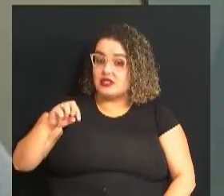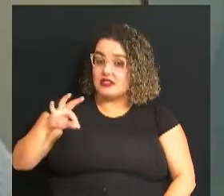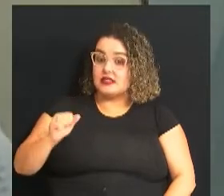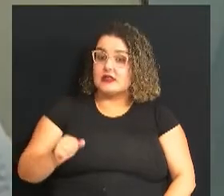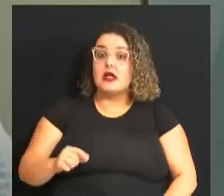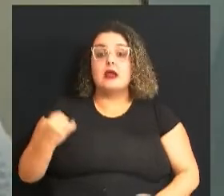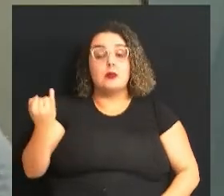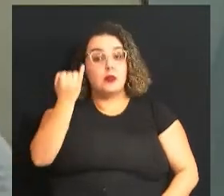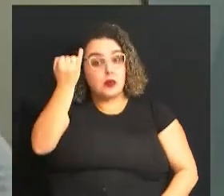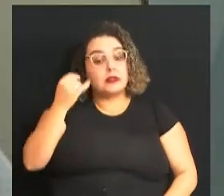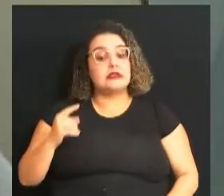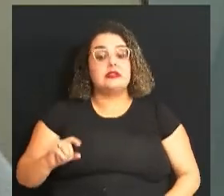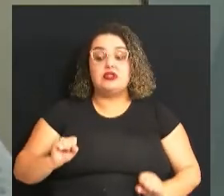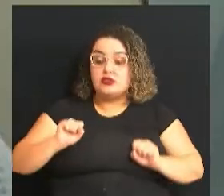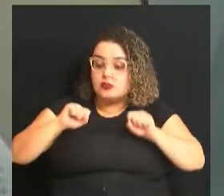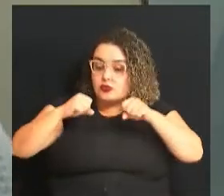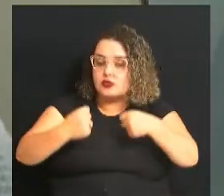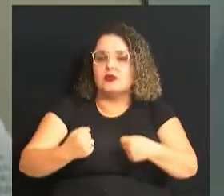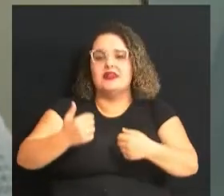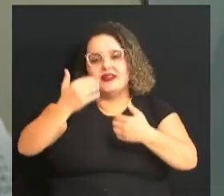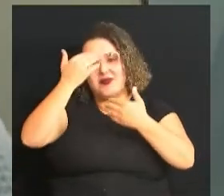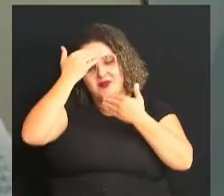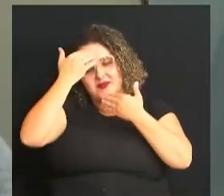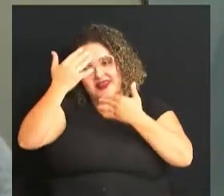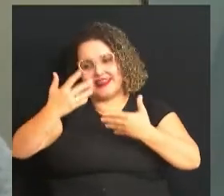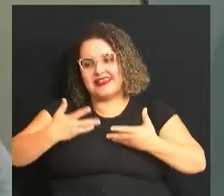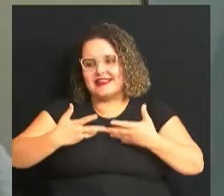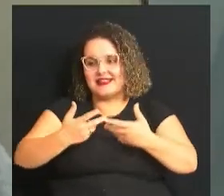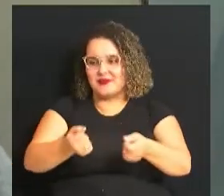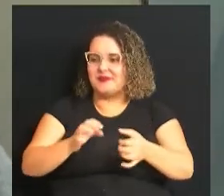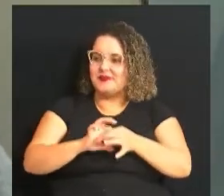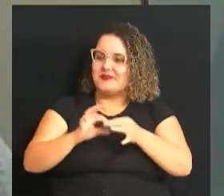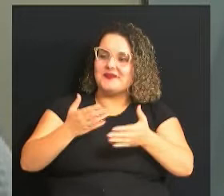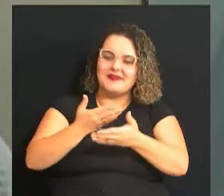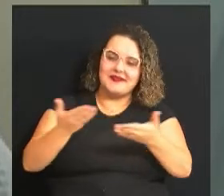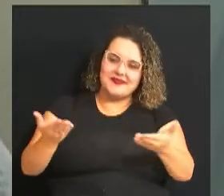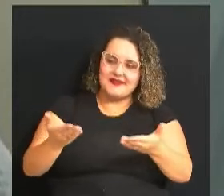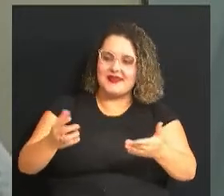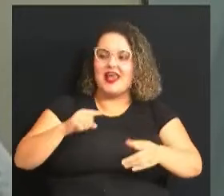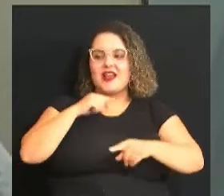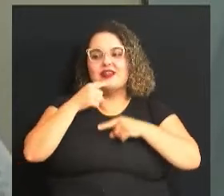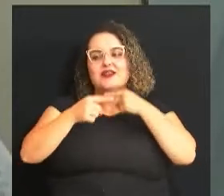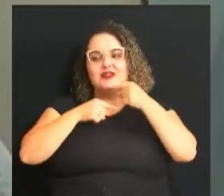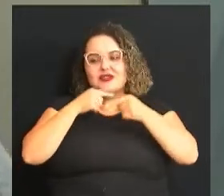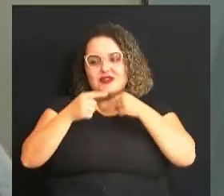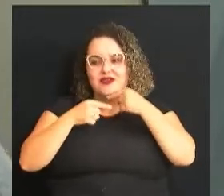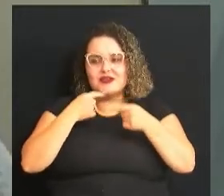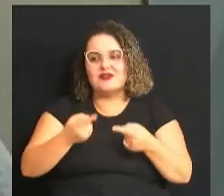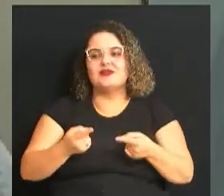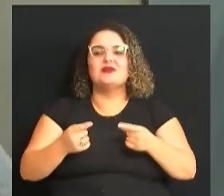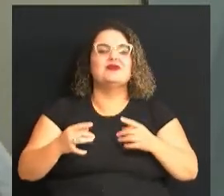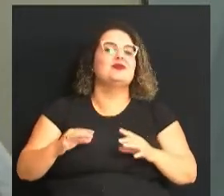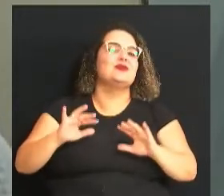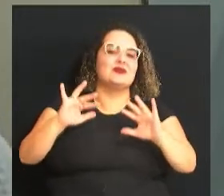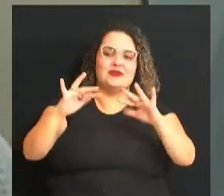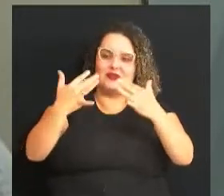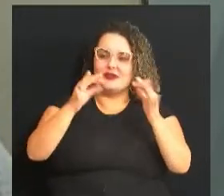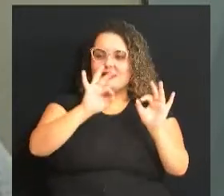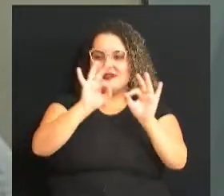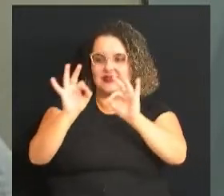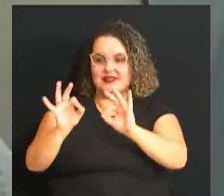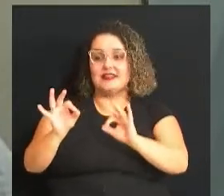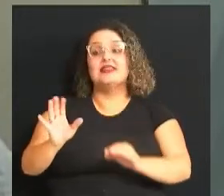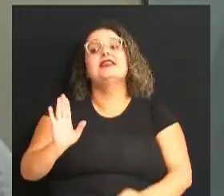virais. Então, muito obrigada pelo convite e estou à disposição para tirar todas as dúvidas dos ouvintes e que você já